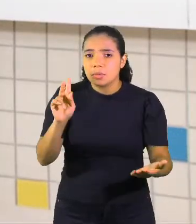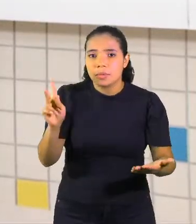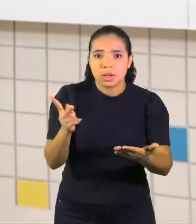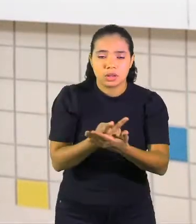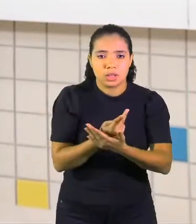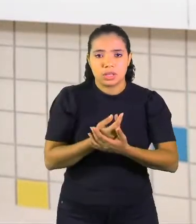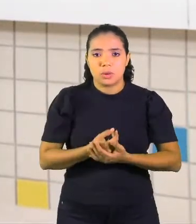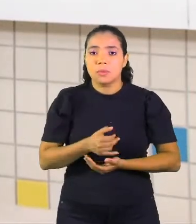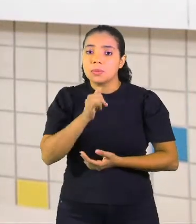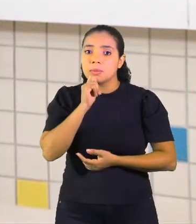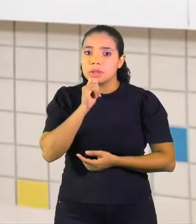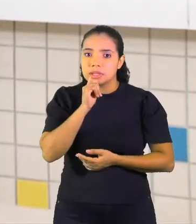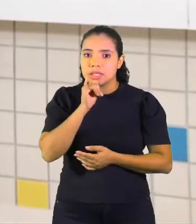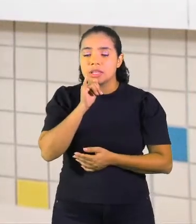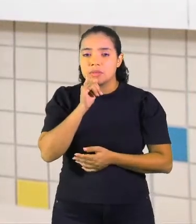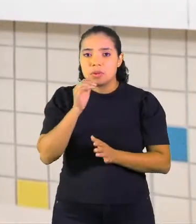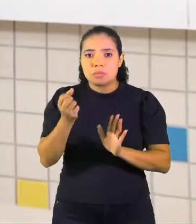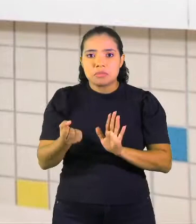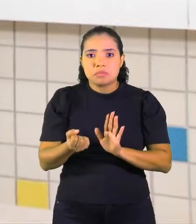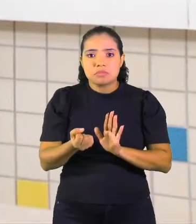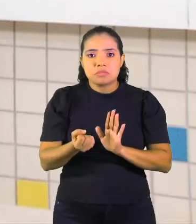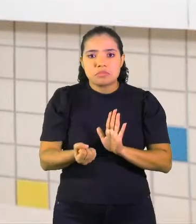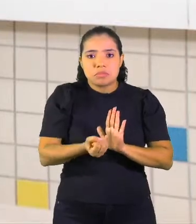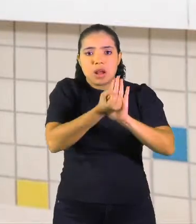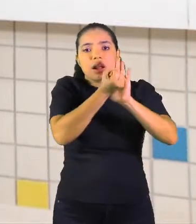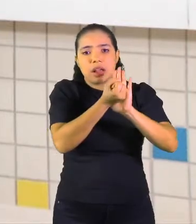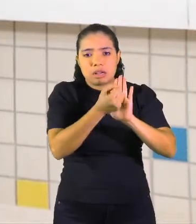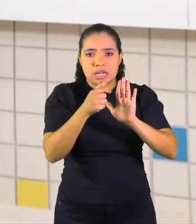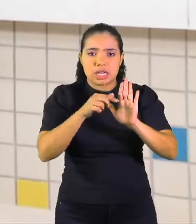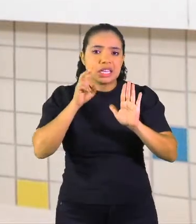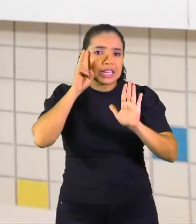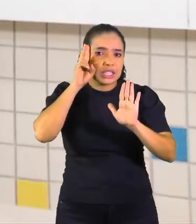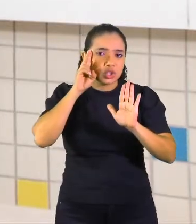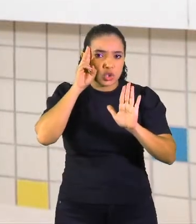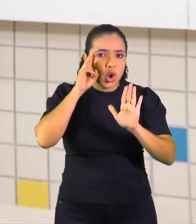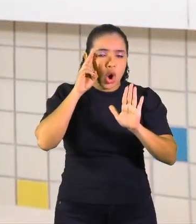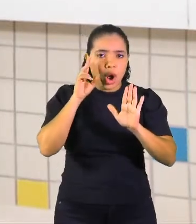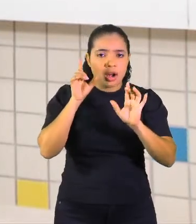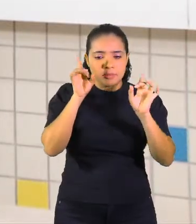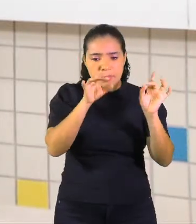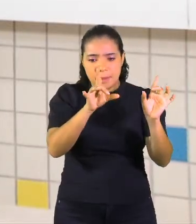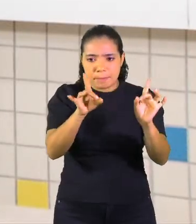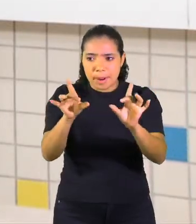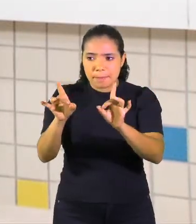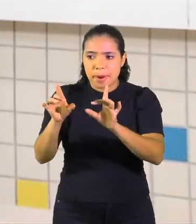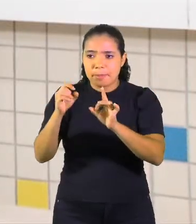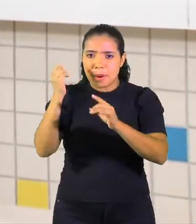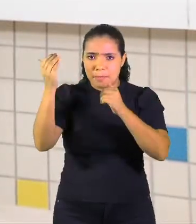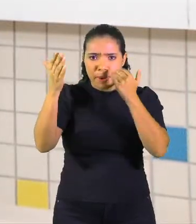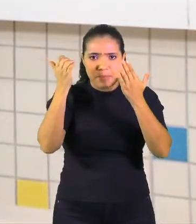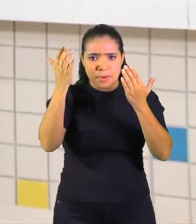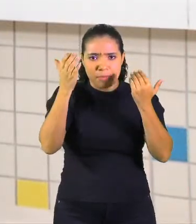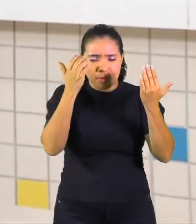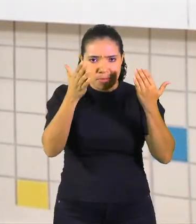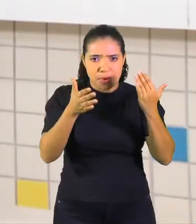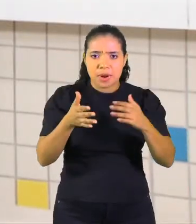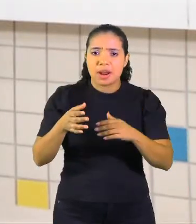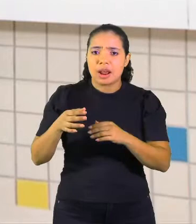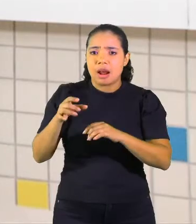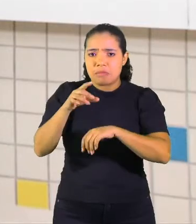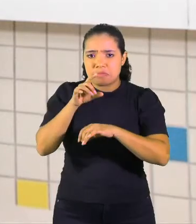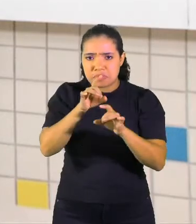Um dos exemplos mais marcantes dessa modernização da exportação do café esteve na construção